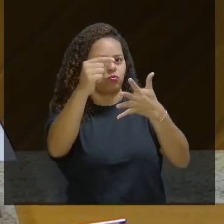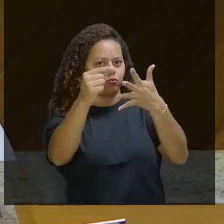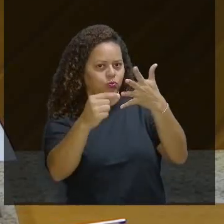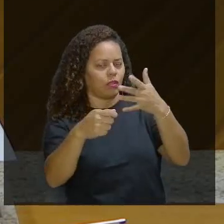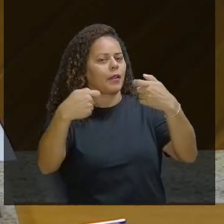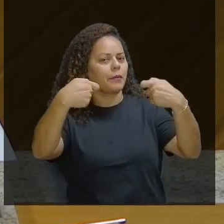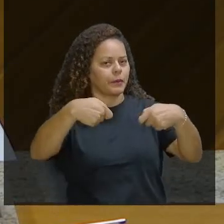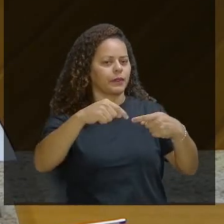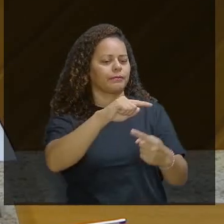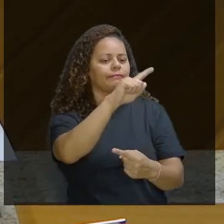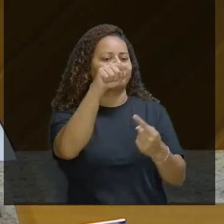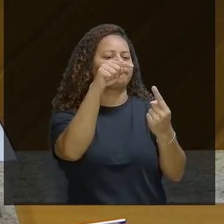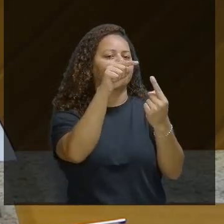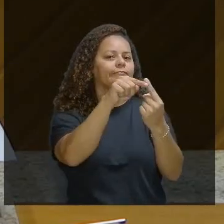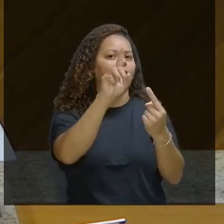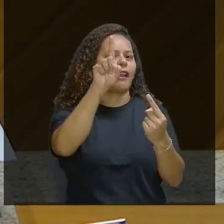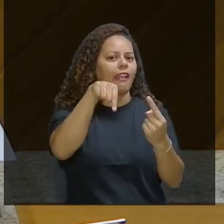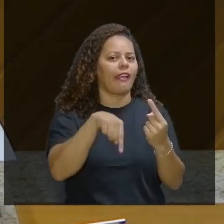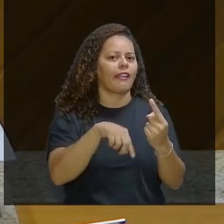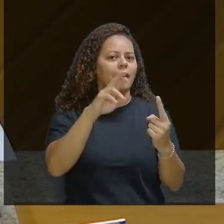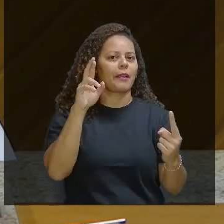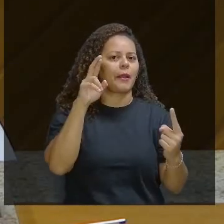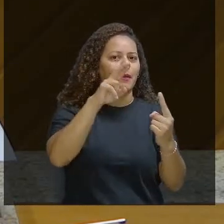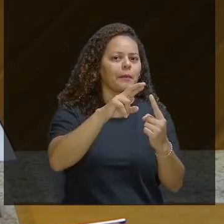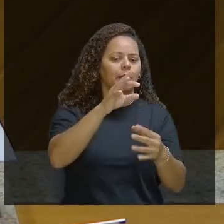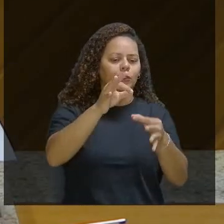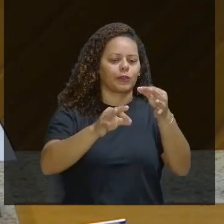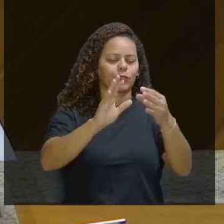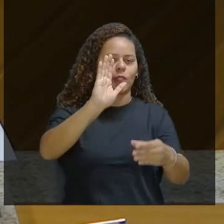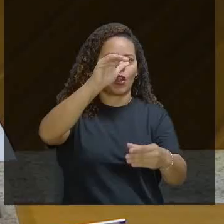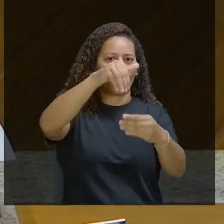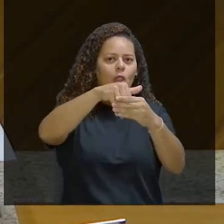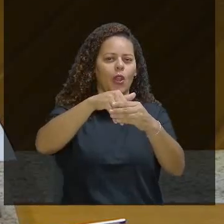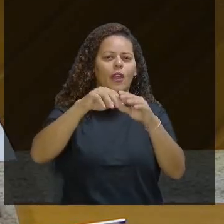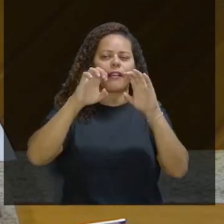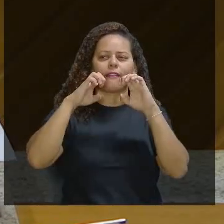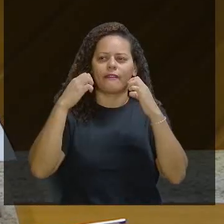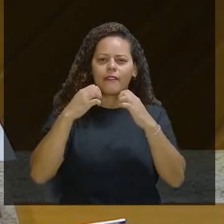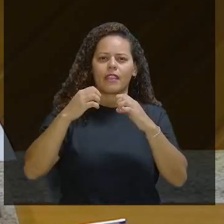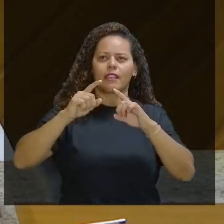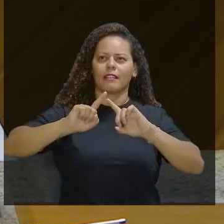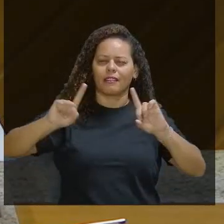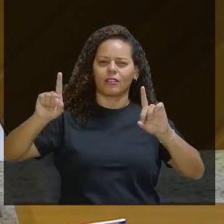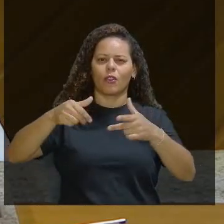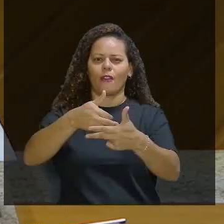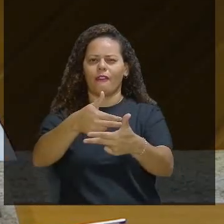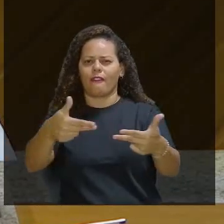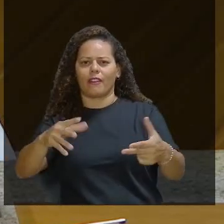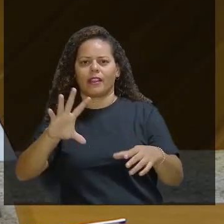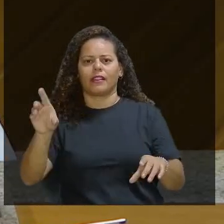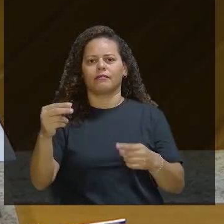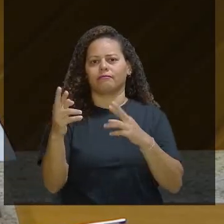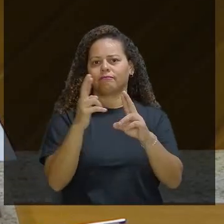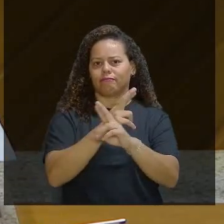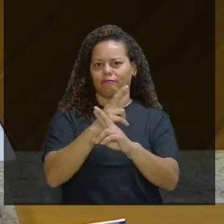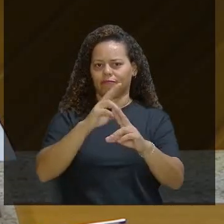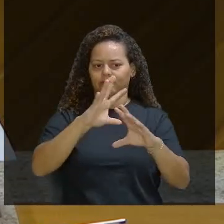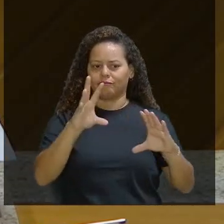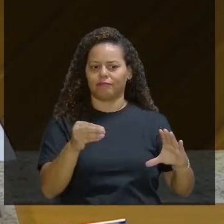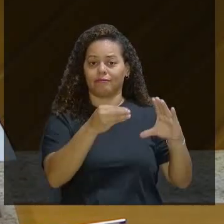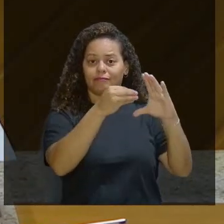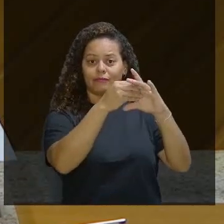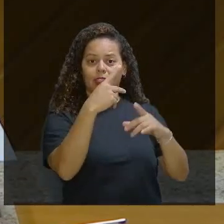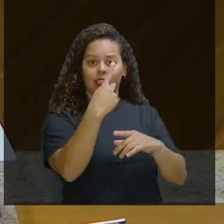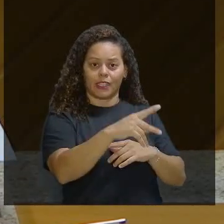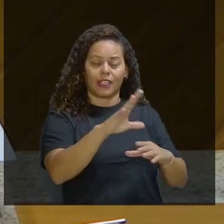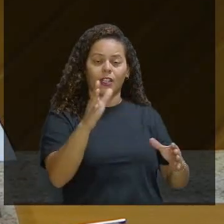1. Representar a Justiça Eleitoral do Amapá em eventos, campanhas e ações institucionais voltadas à valorização